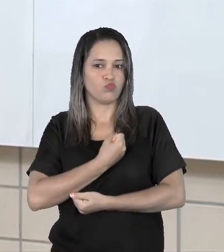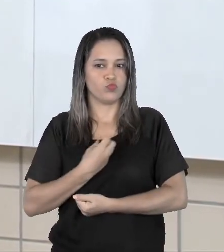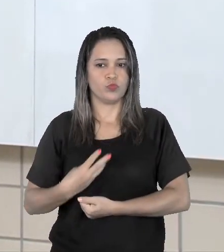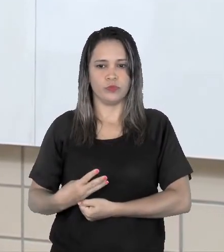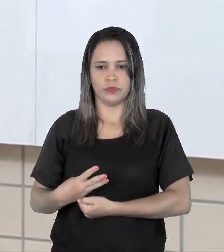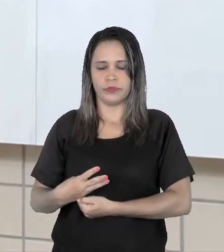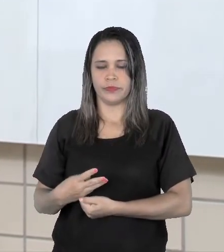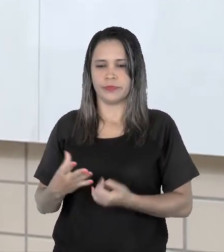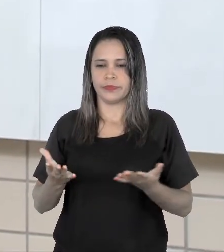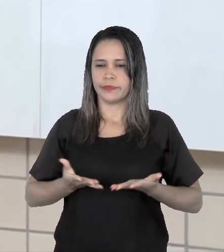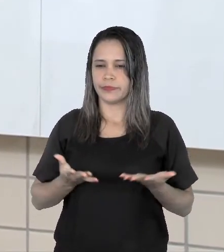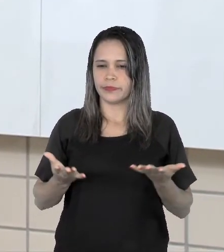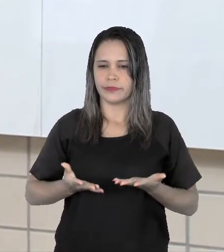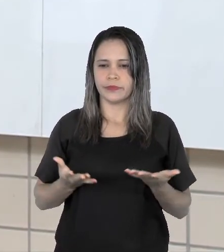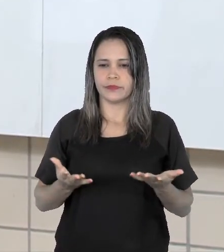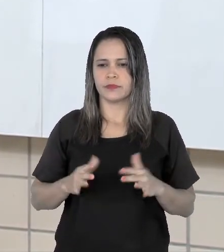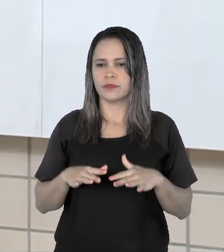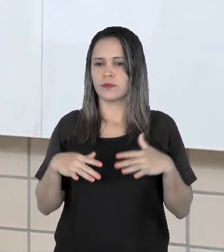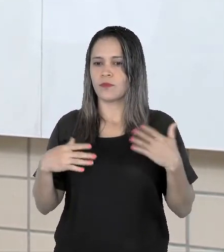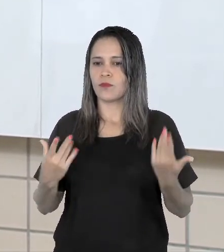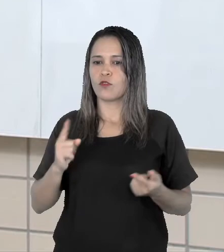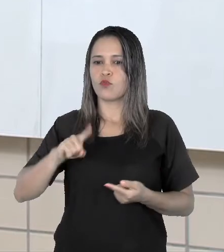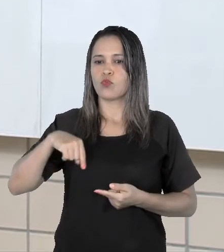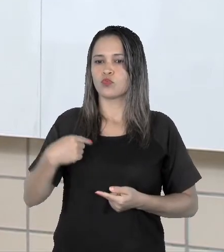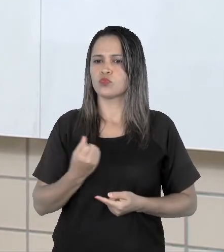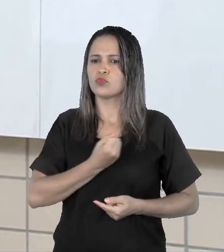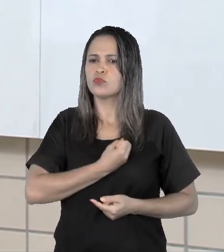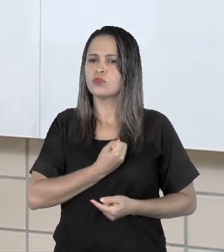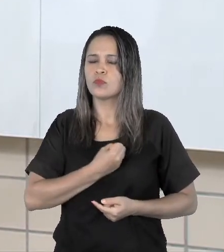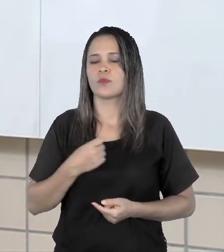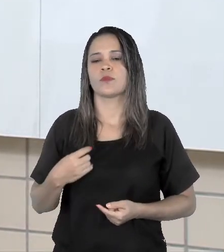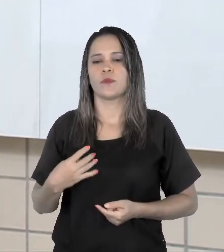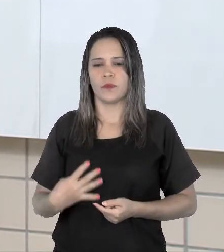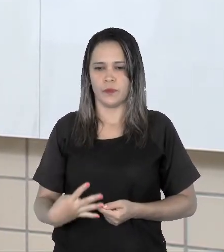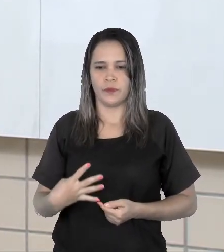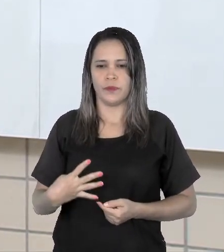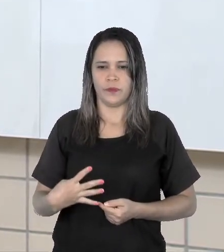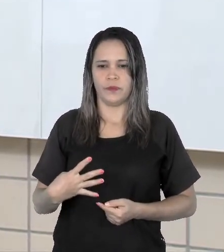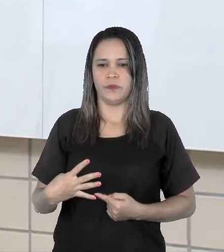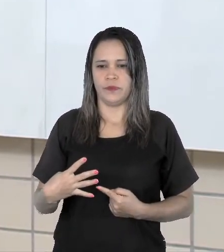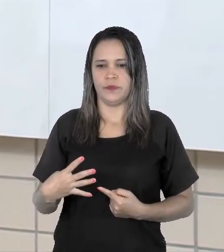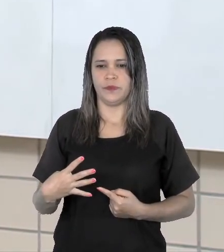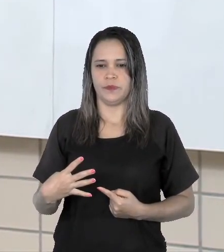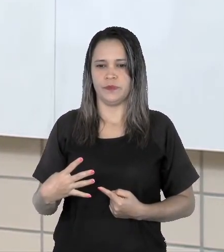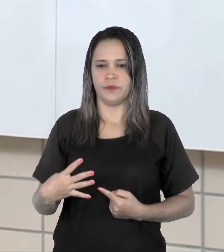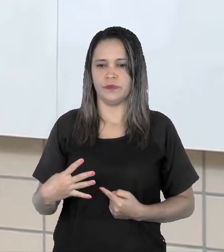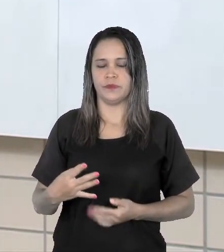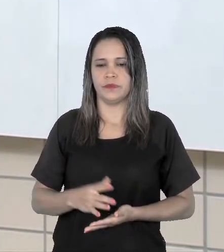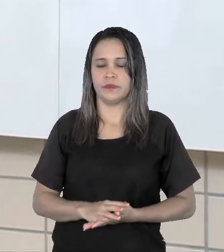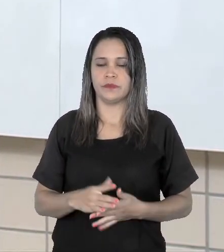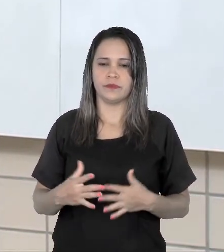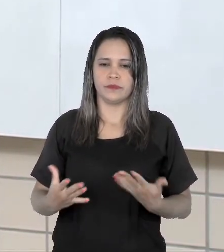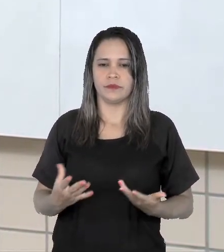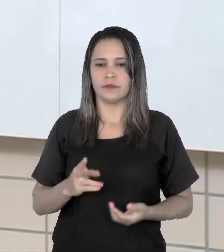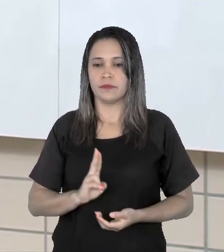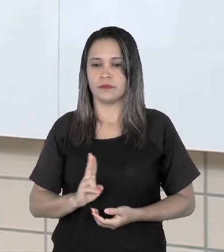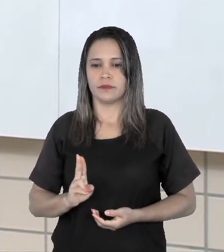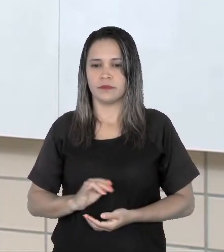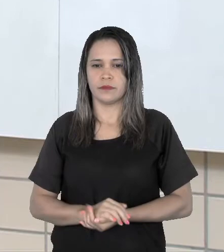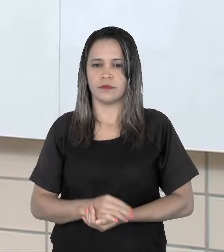número 3. Agora, qual o próximo número? O 4. E aí, como é que se